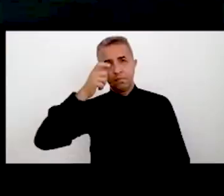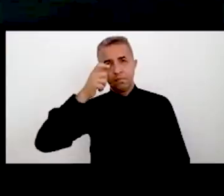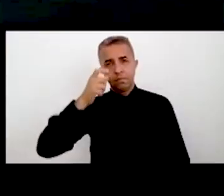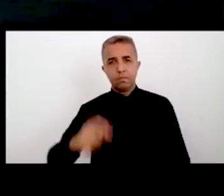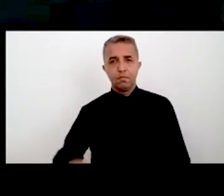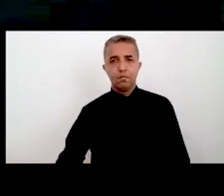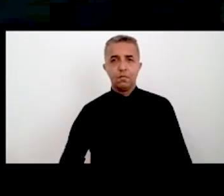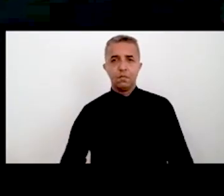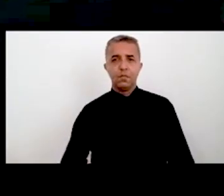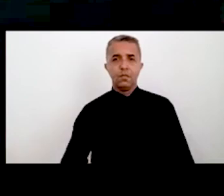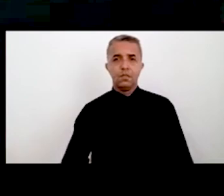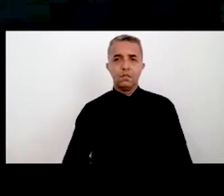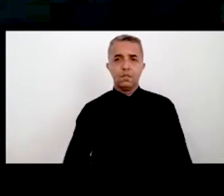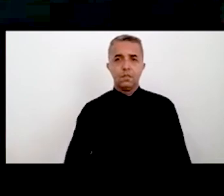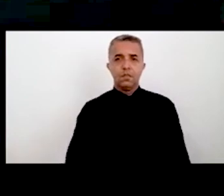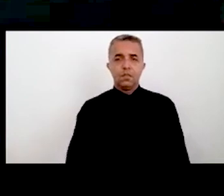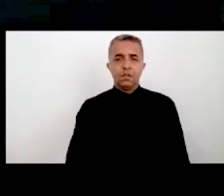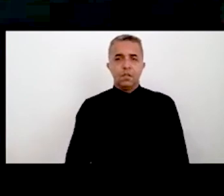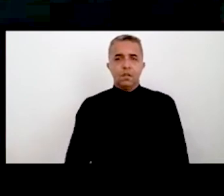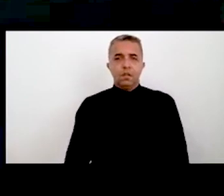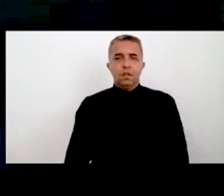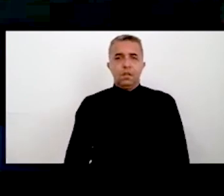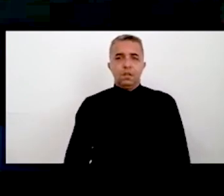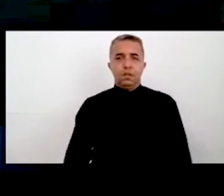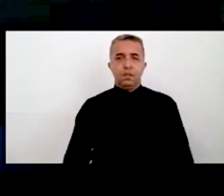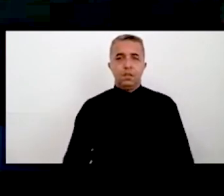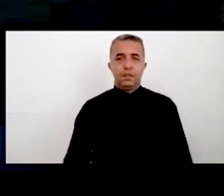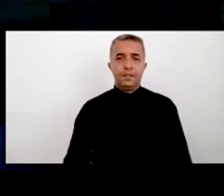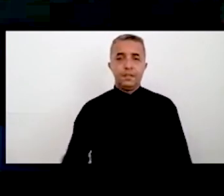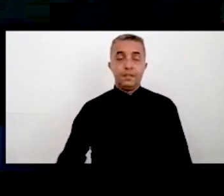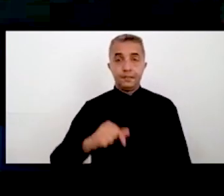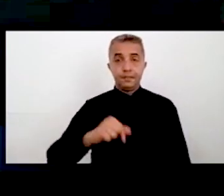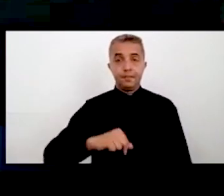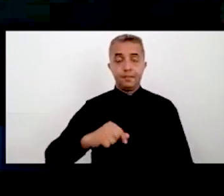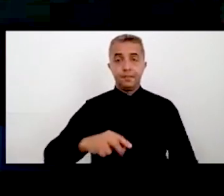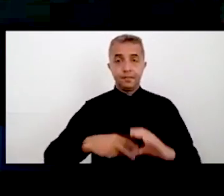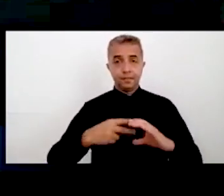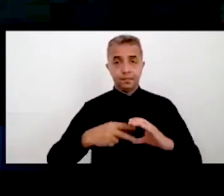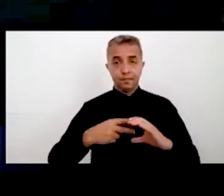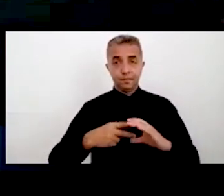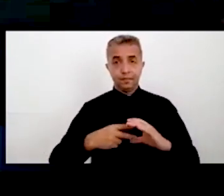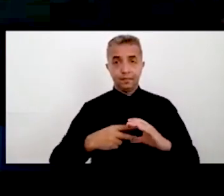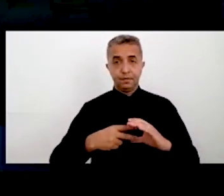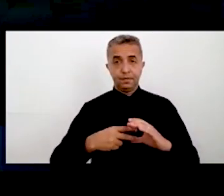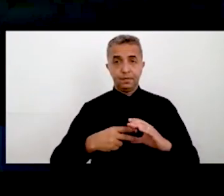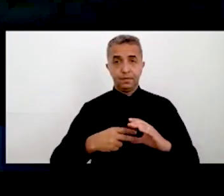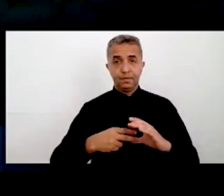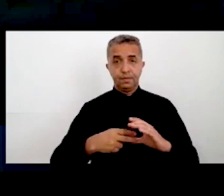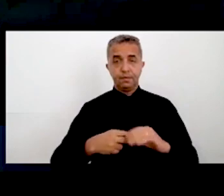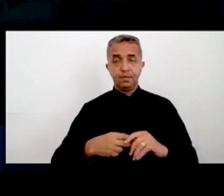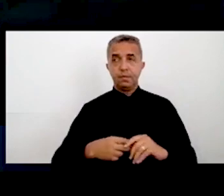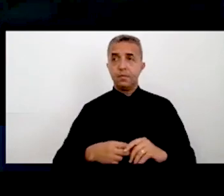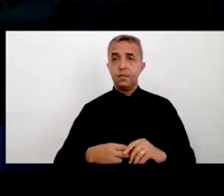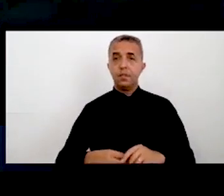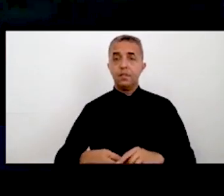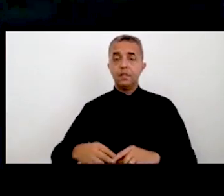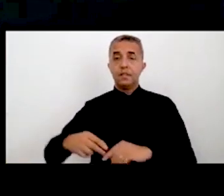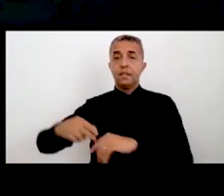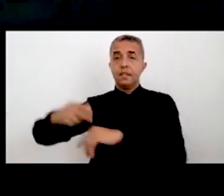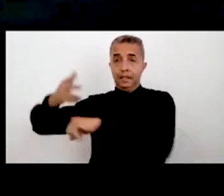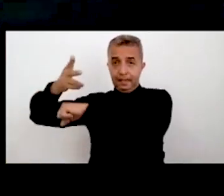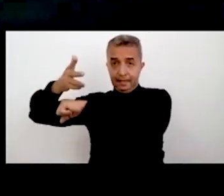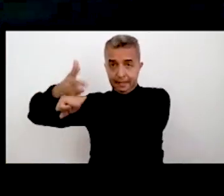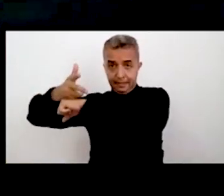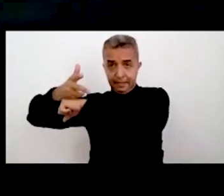público. A Câmara de Segurança, ela é um cumprimento da segurança, né? Precisamos manter os vigilantes presencial